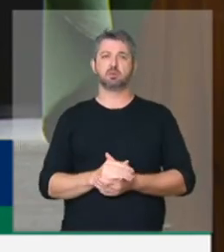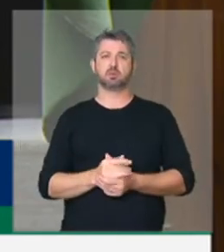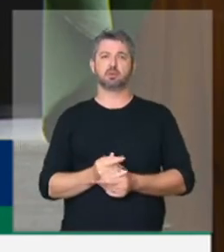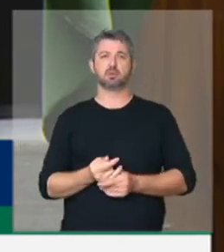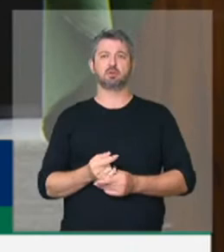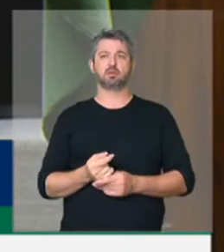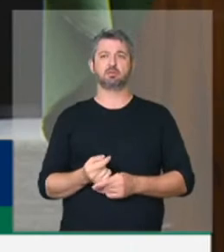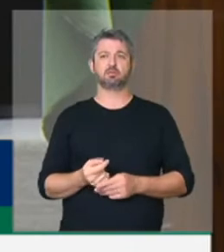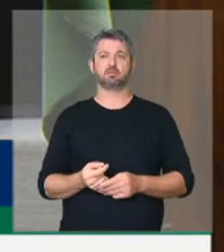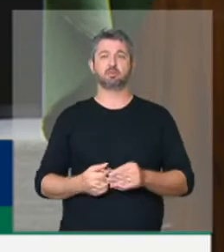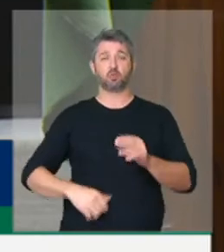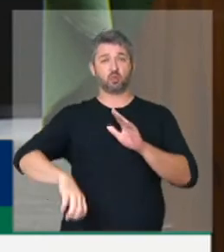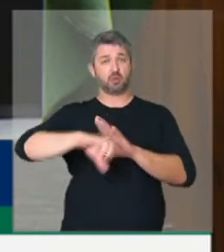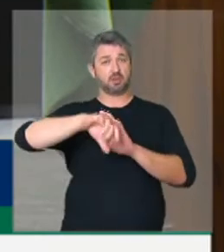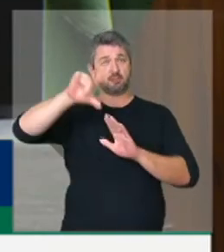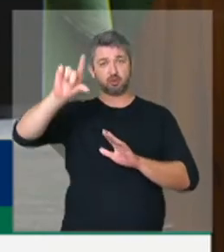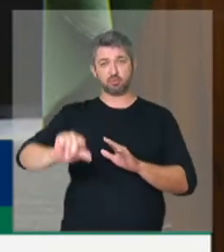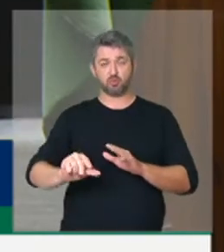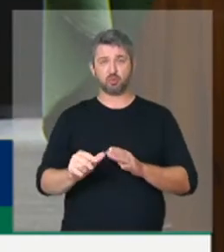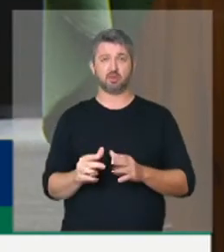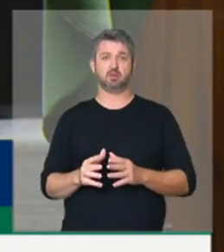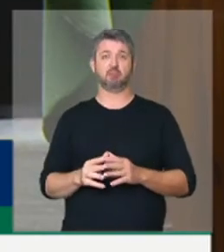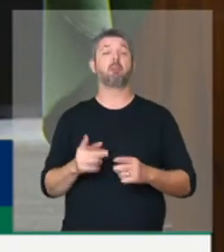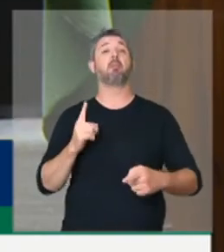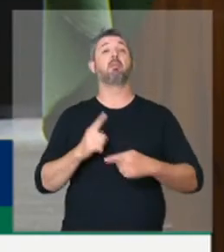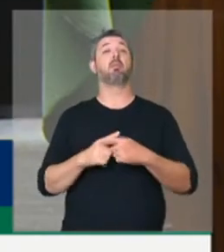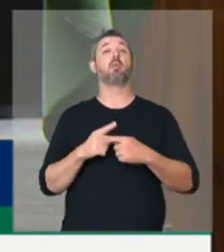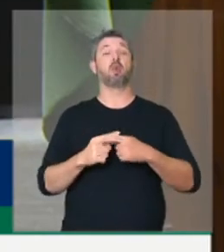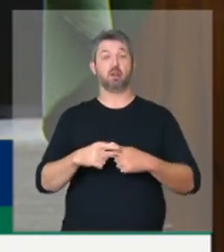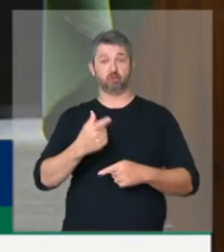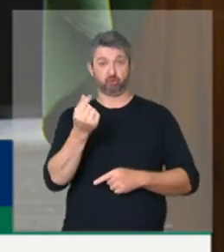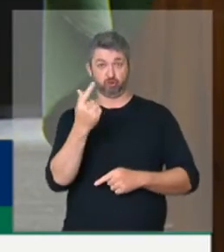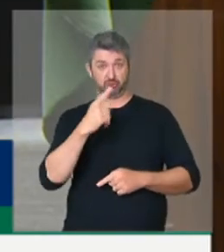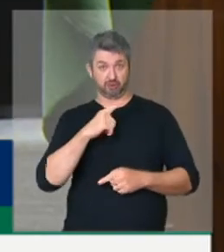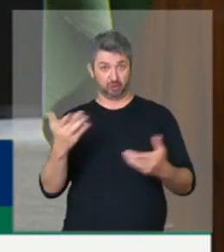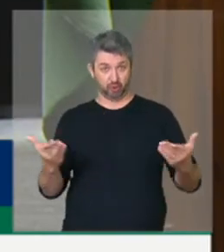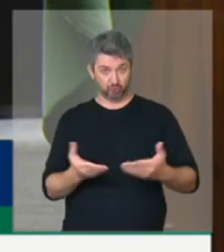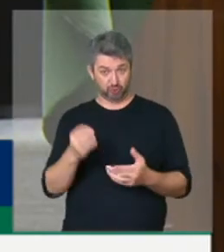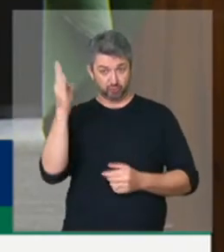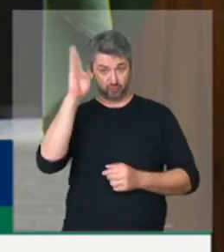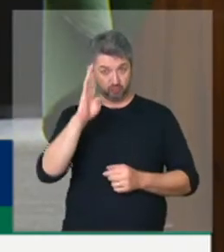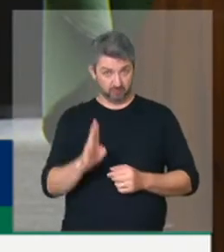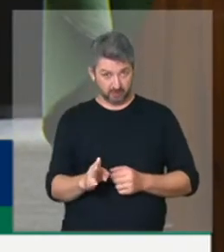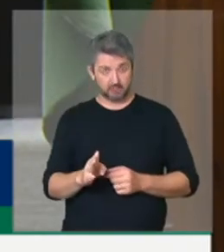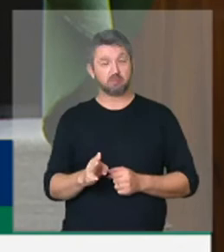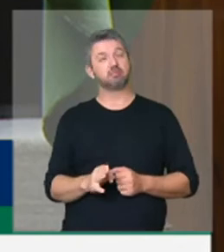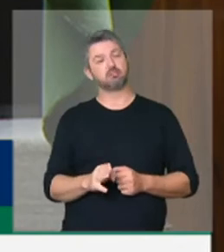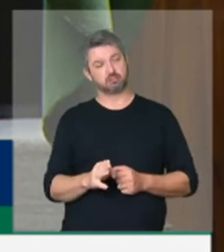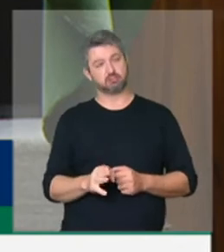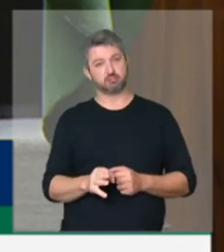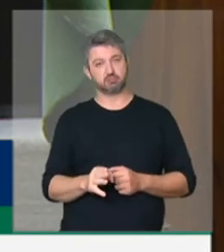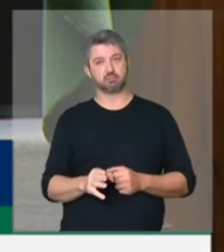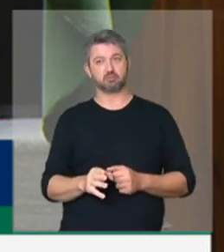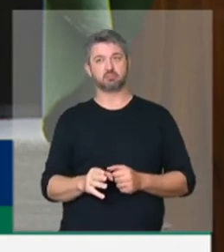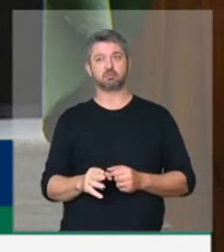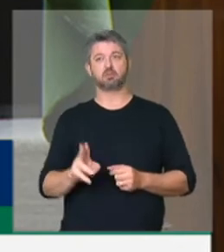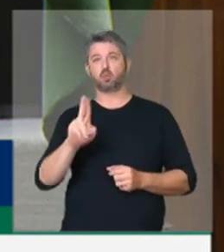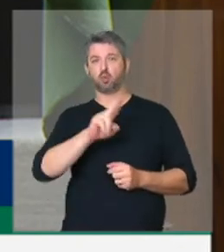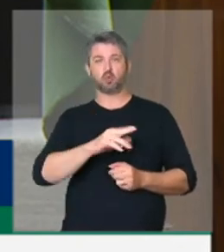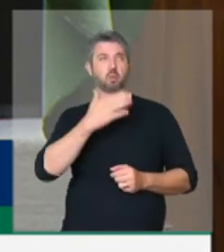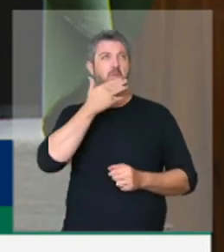diminuir a criminalidade. Porque quem tem dinheiro hoje no Brasil, ele utiliza os